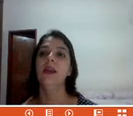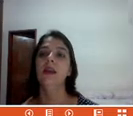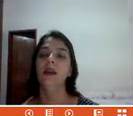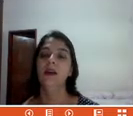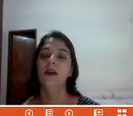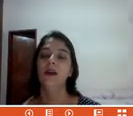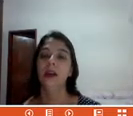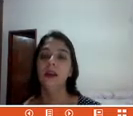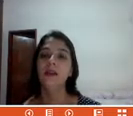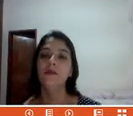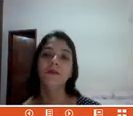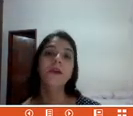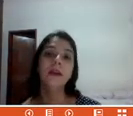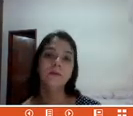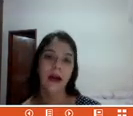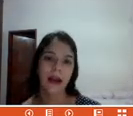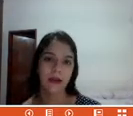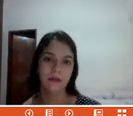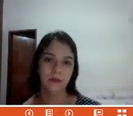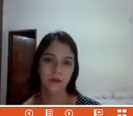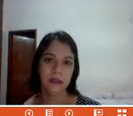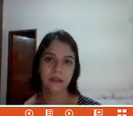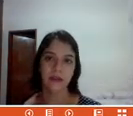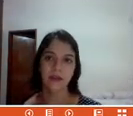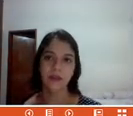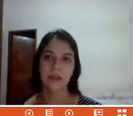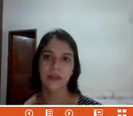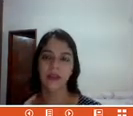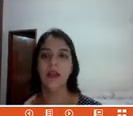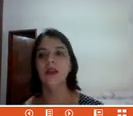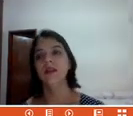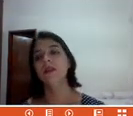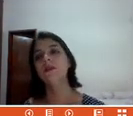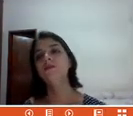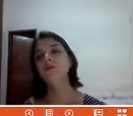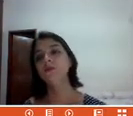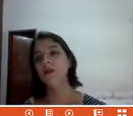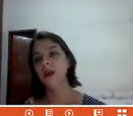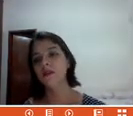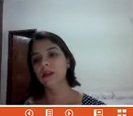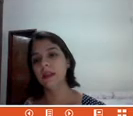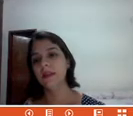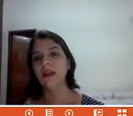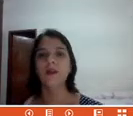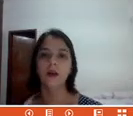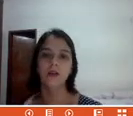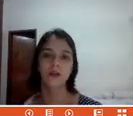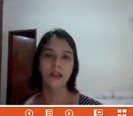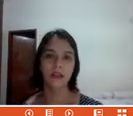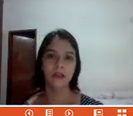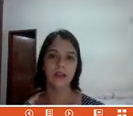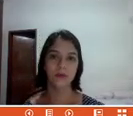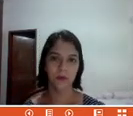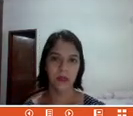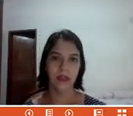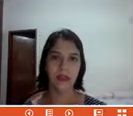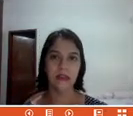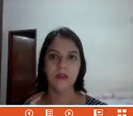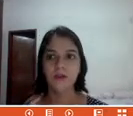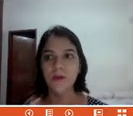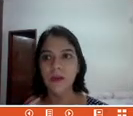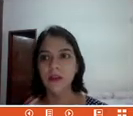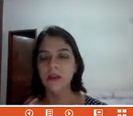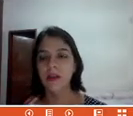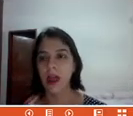de lei, ele foi amparado com essas questões. Então, o que acontece? Na escola hoje, se nós temos uma